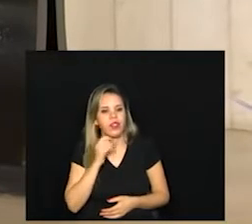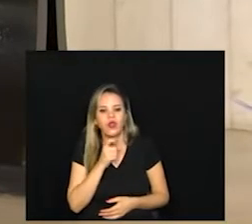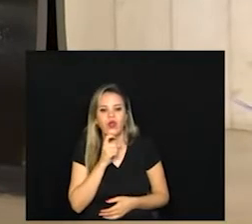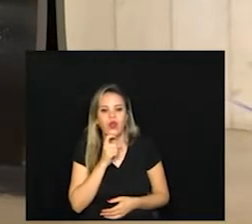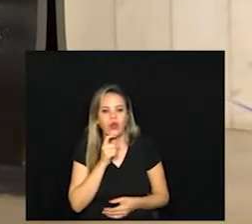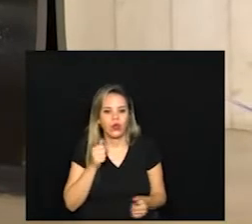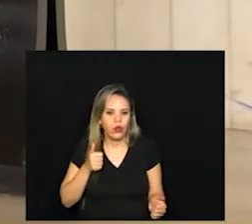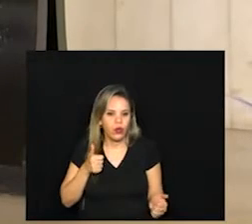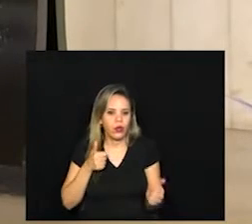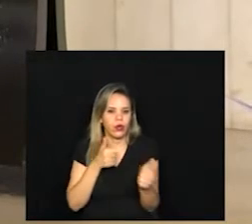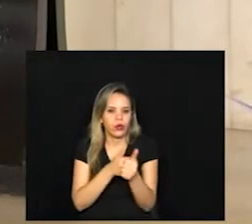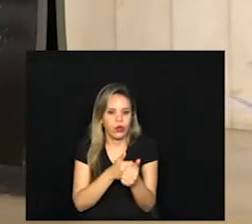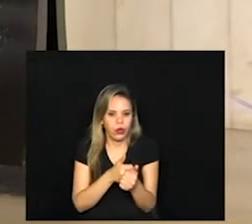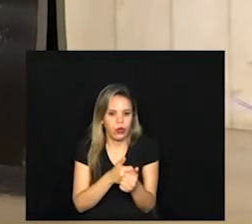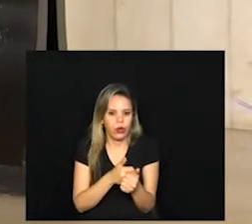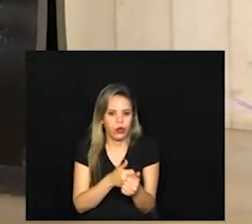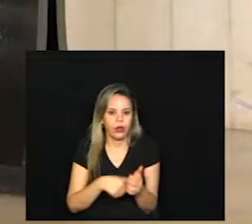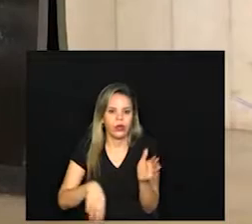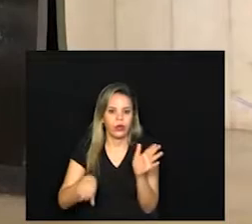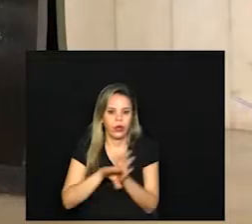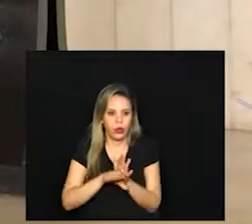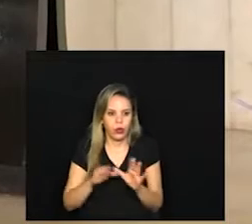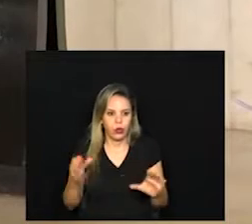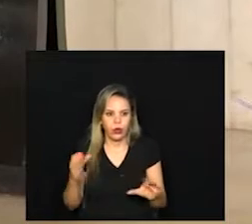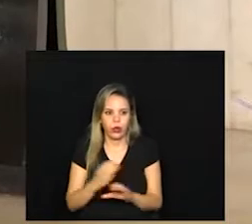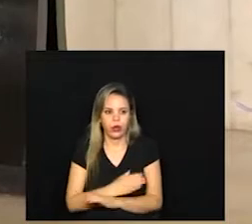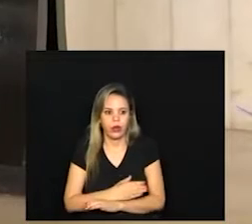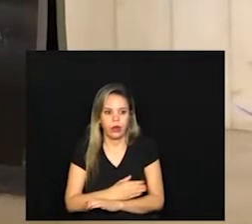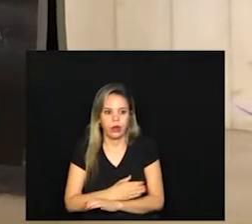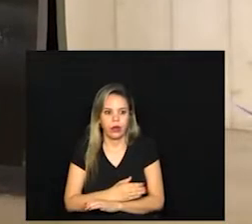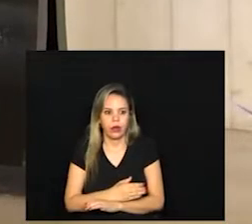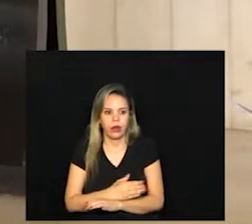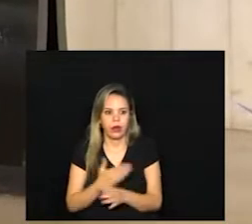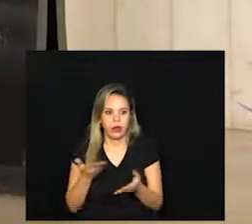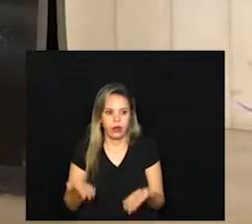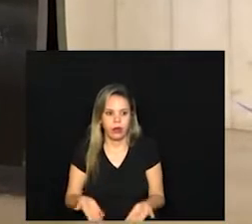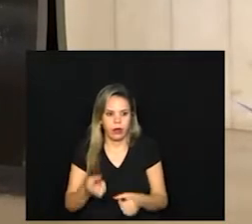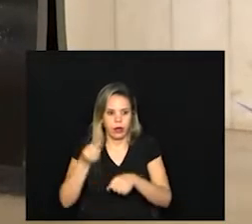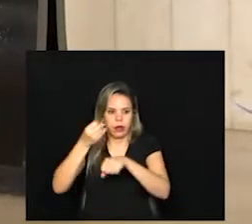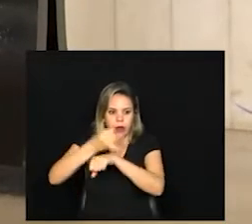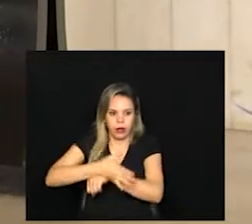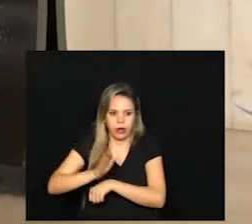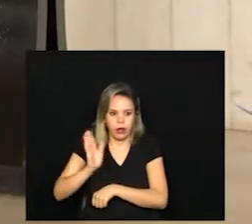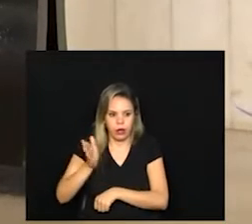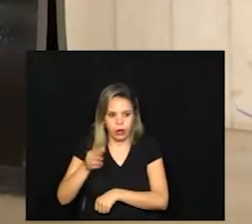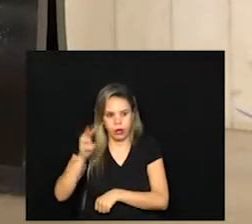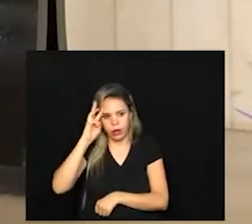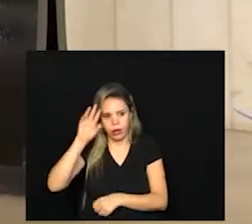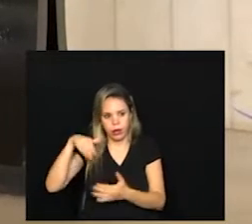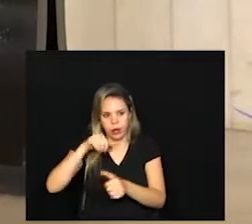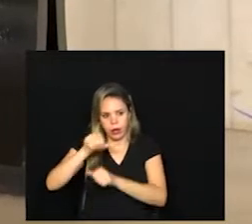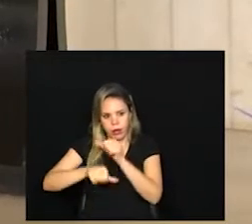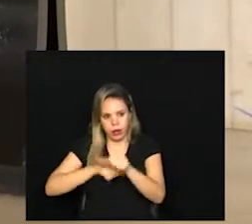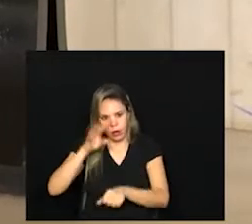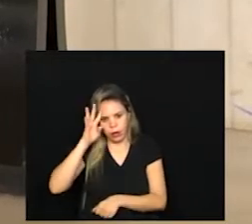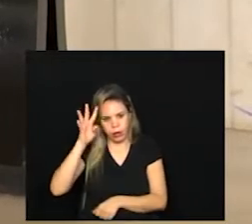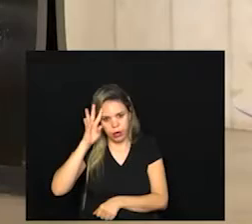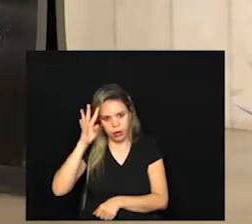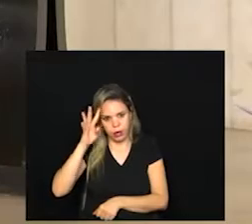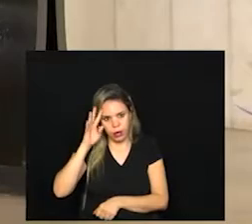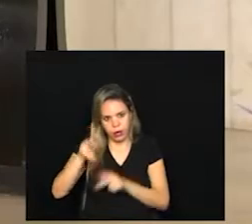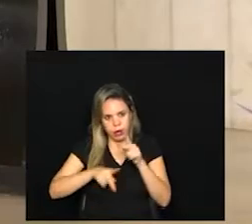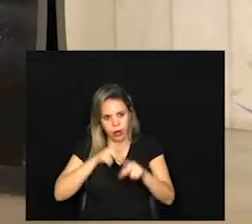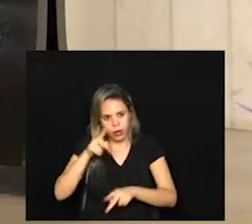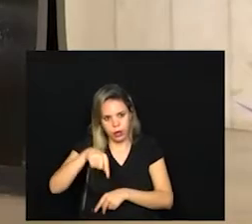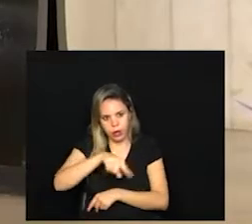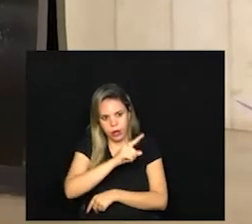fria está chegando e vai chegar com tudo. Inclusive nesta madrugada, já de terça para quarta, as